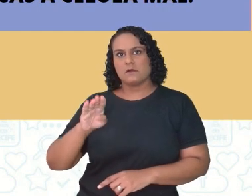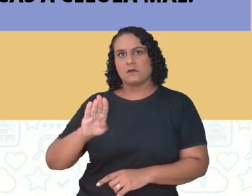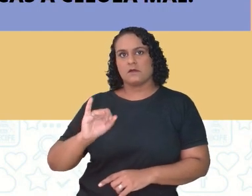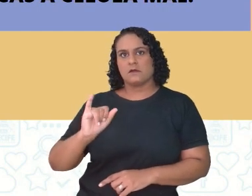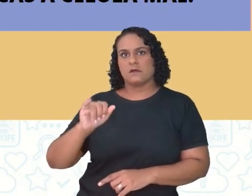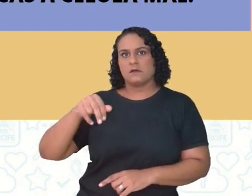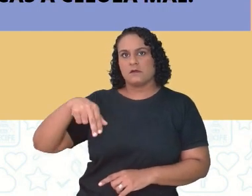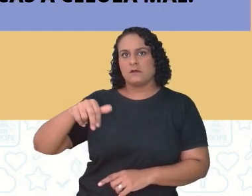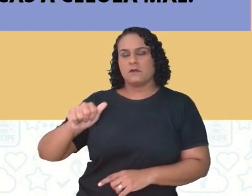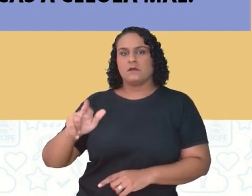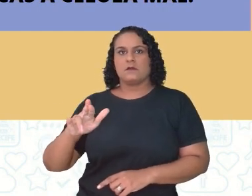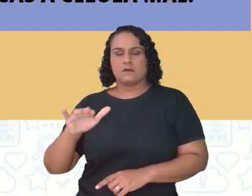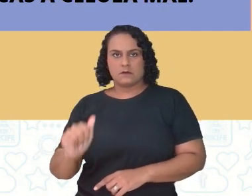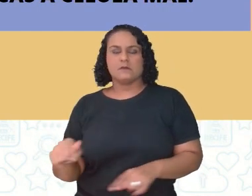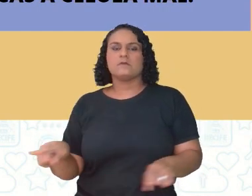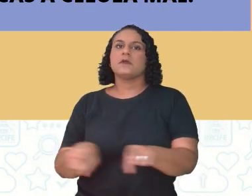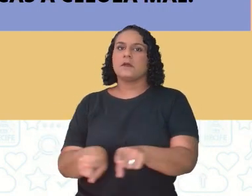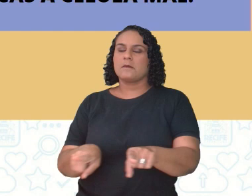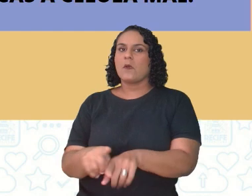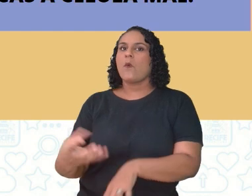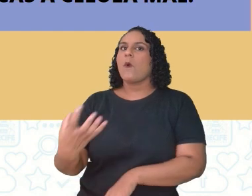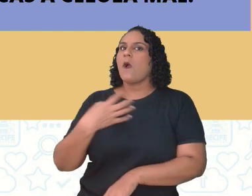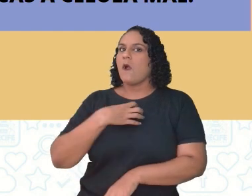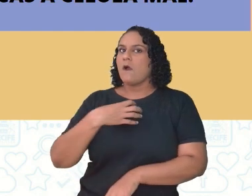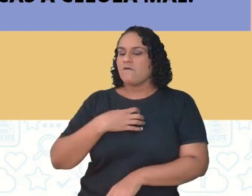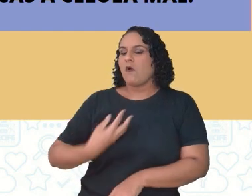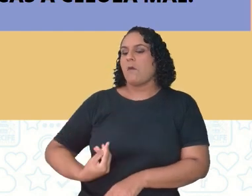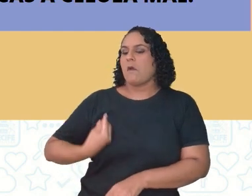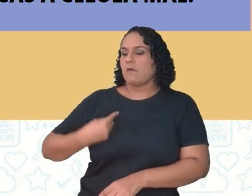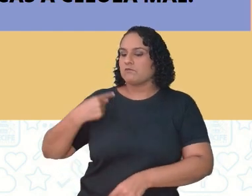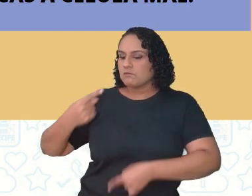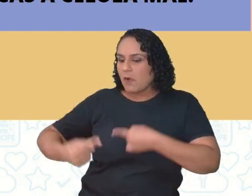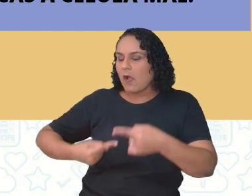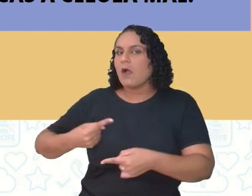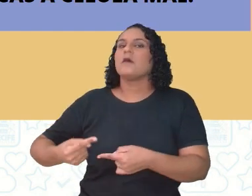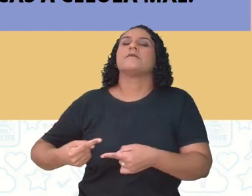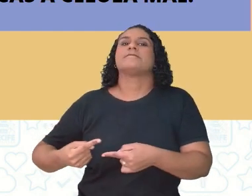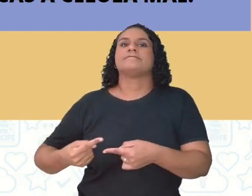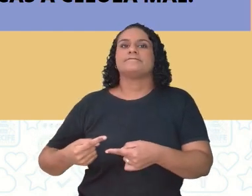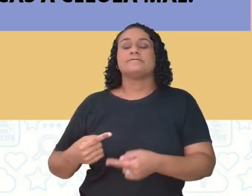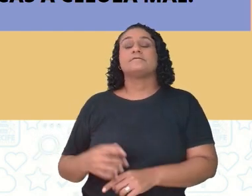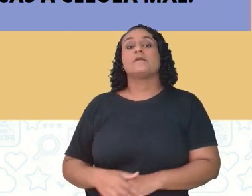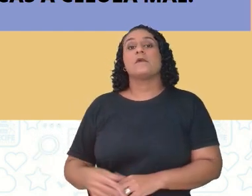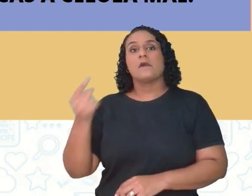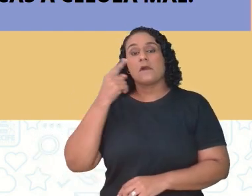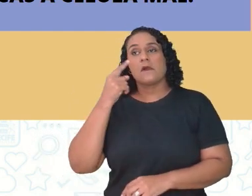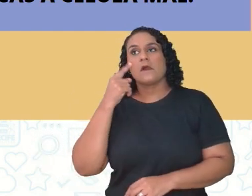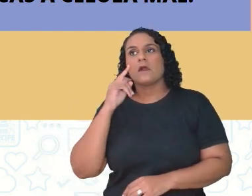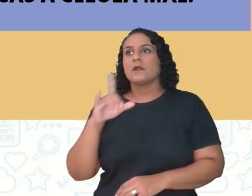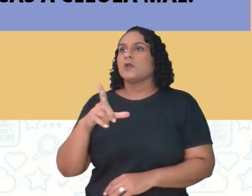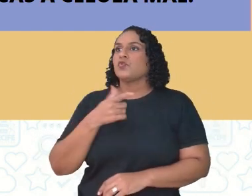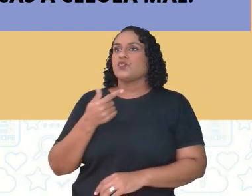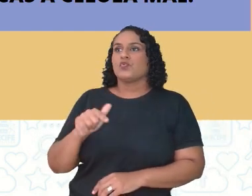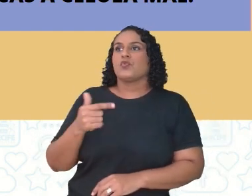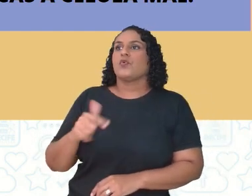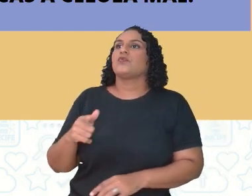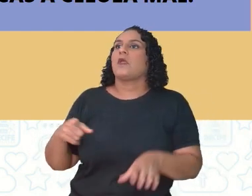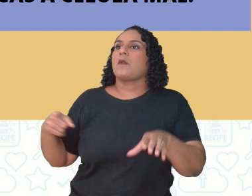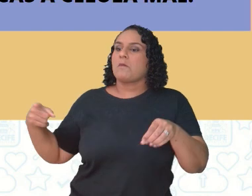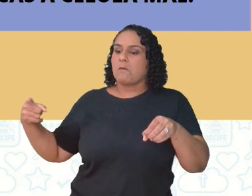fissão binária? Também é uma forma de reprodução assexuada, ou seja, não envolve a produção de